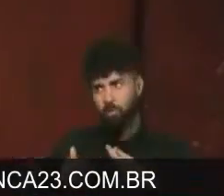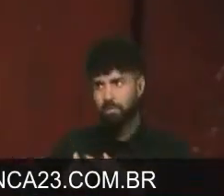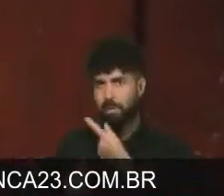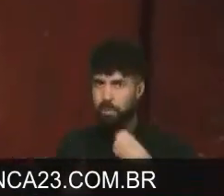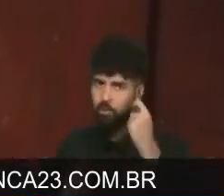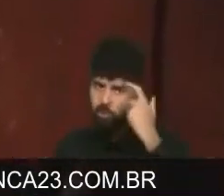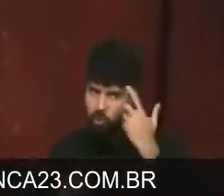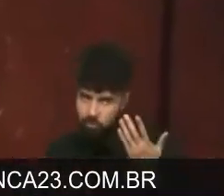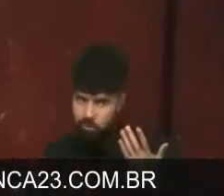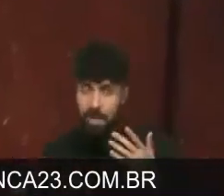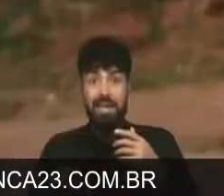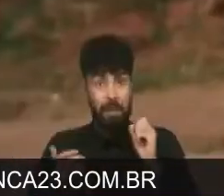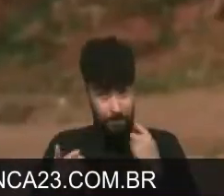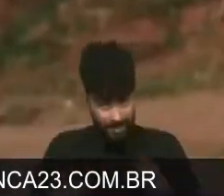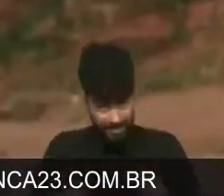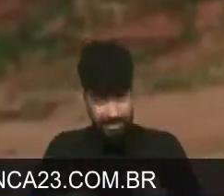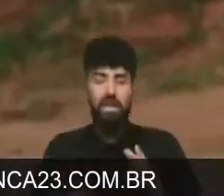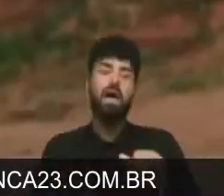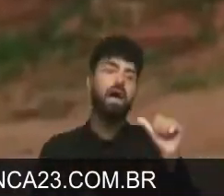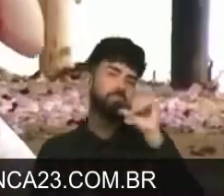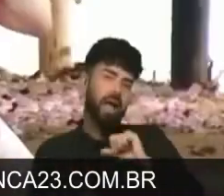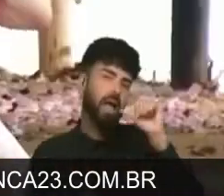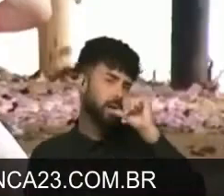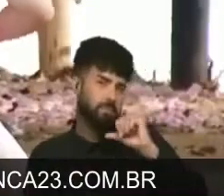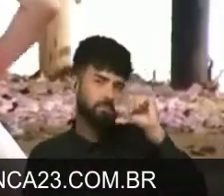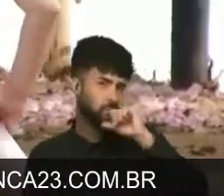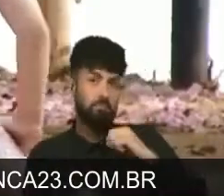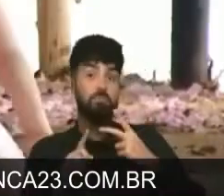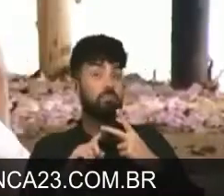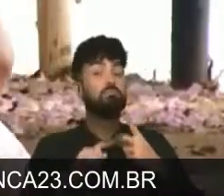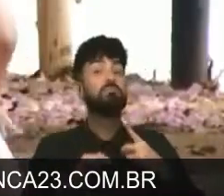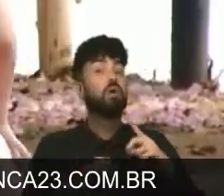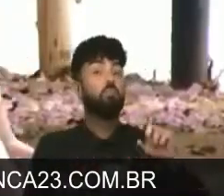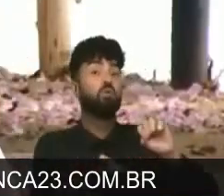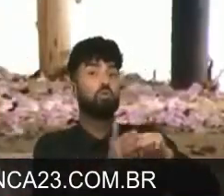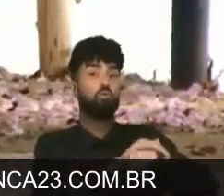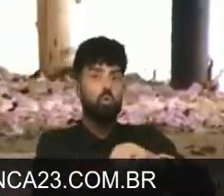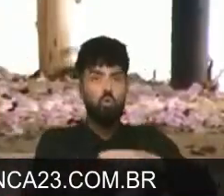no sol. Então hidratar bastante, passar protetor solar, né? Mas é complicado para a população.